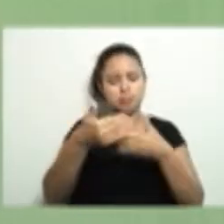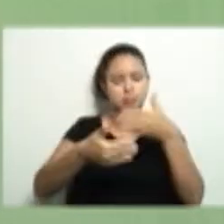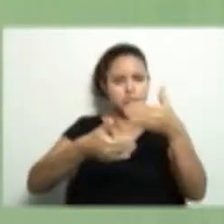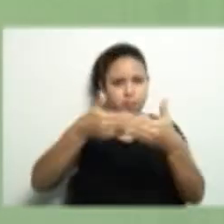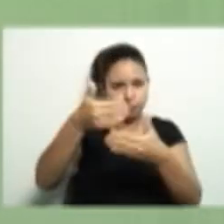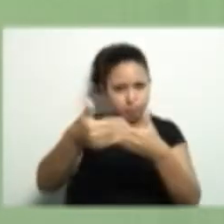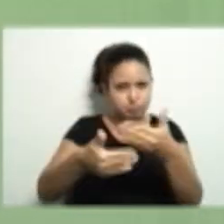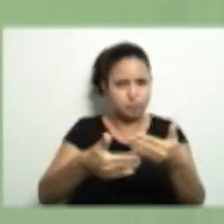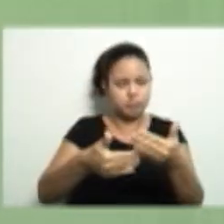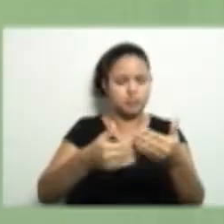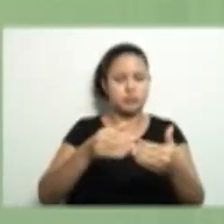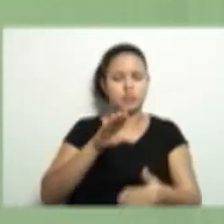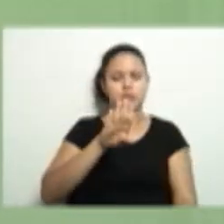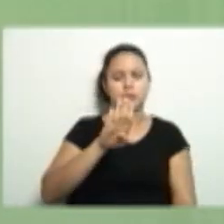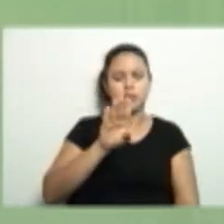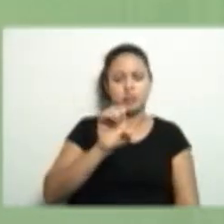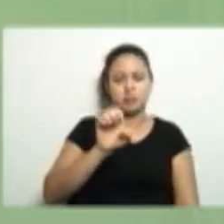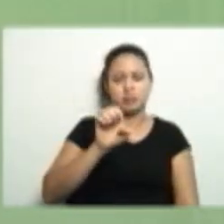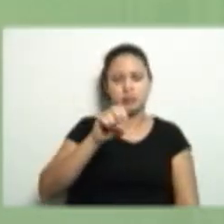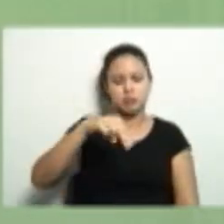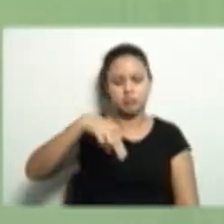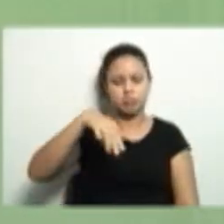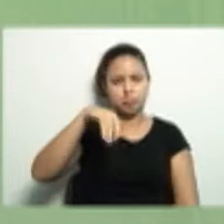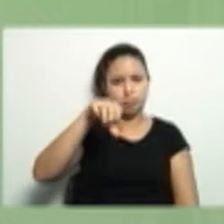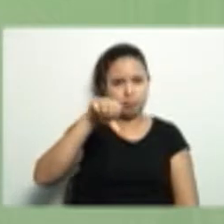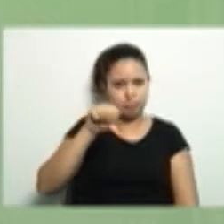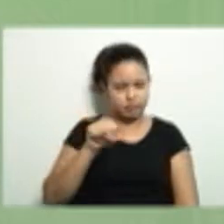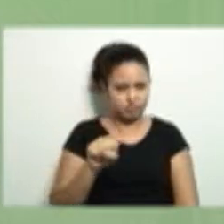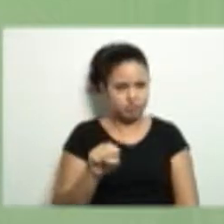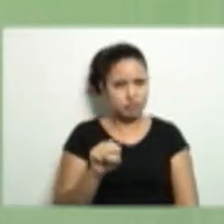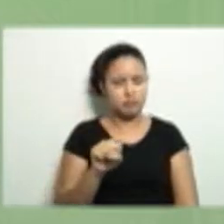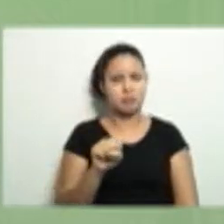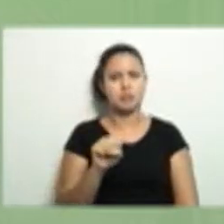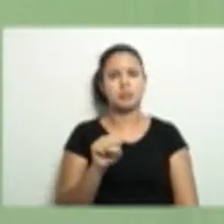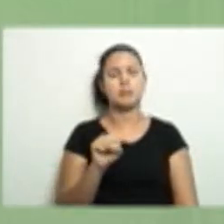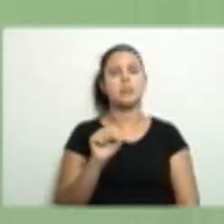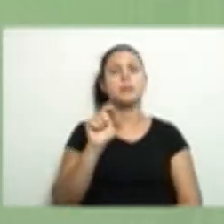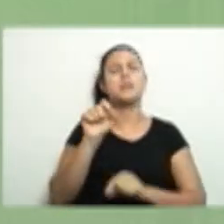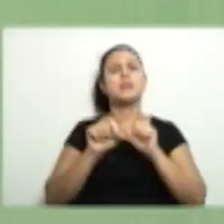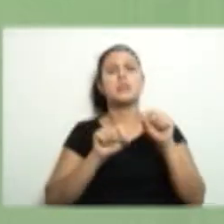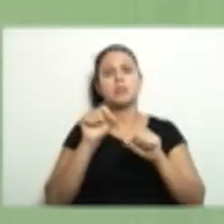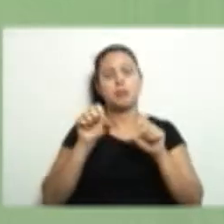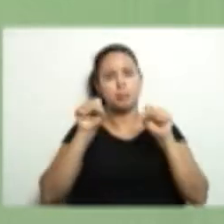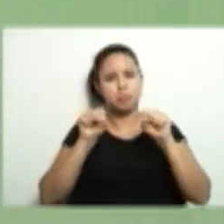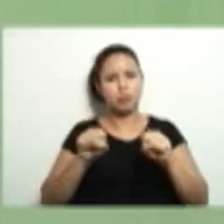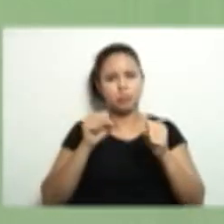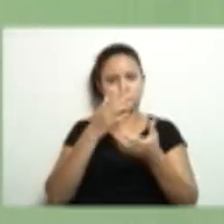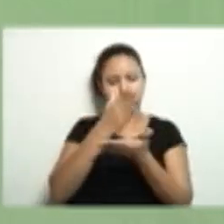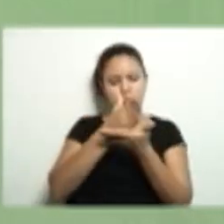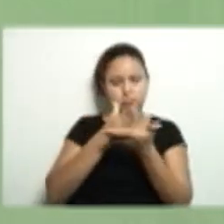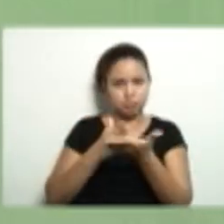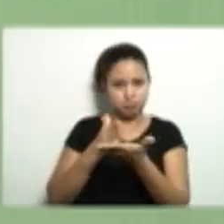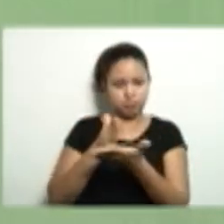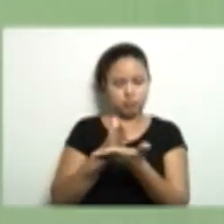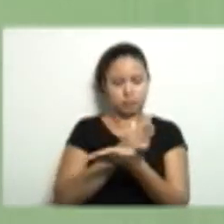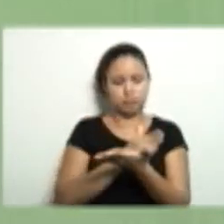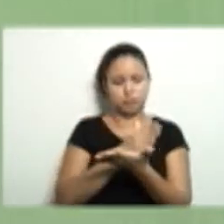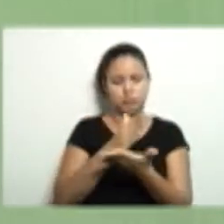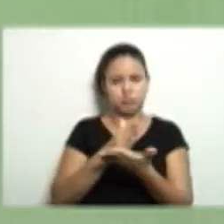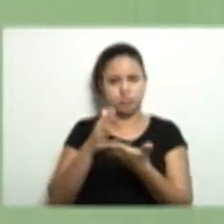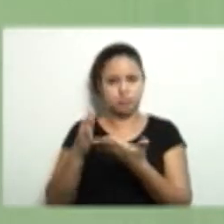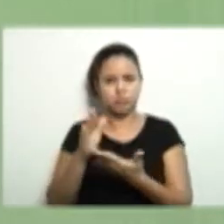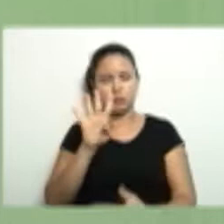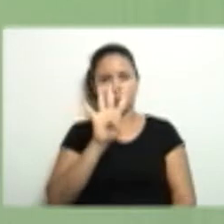e aqui a gente vai diferenciar bens de serviço, a gente vai começar falando só de bens, ele pode ser dividido em 4 grandes grupos. A gente fala que